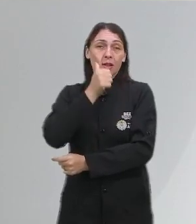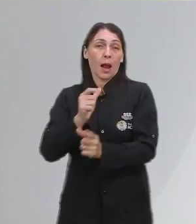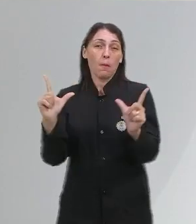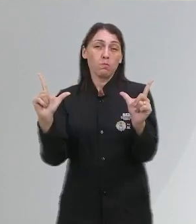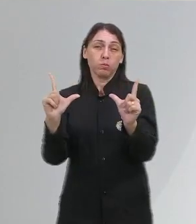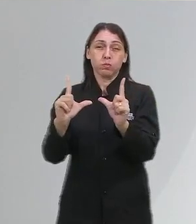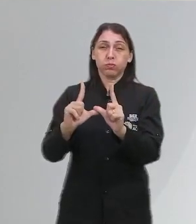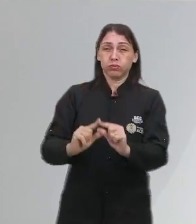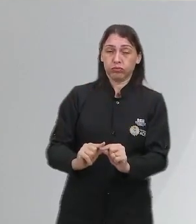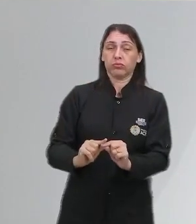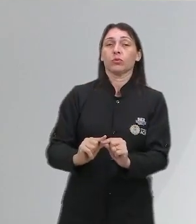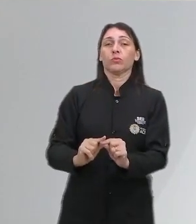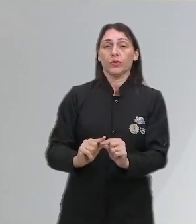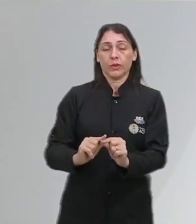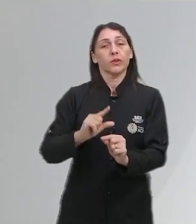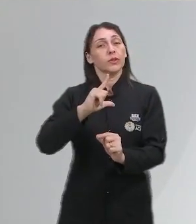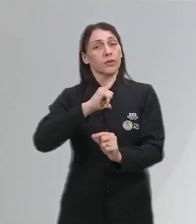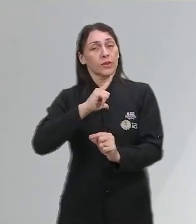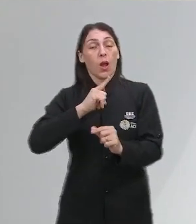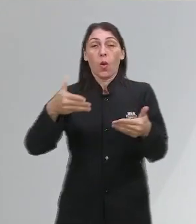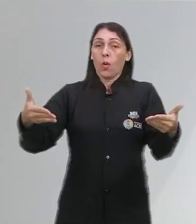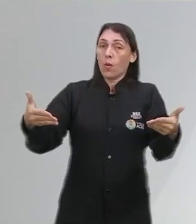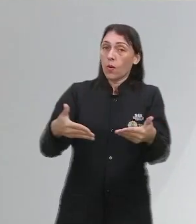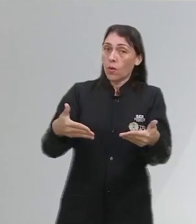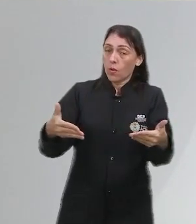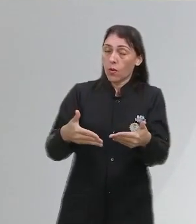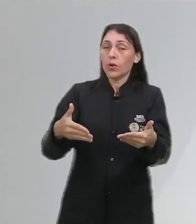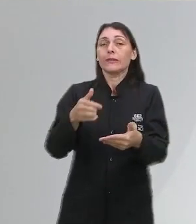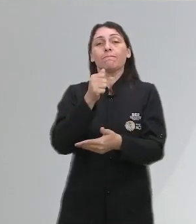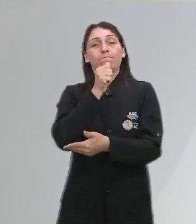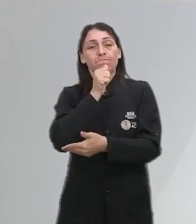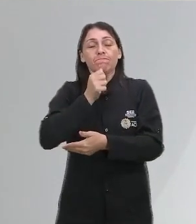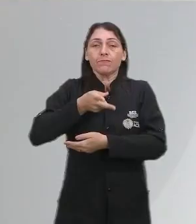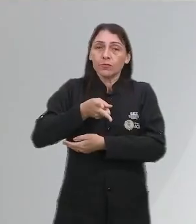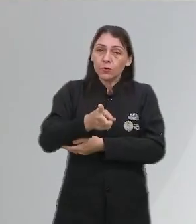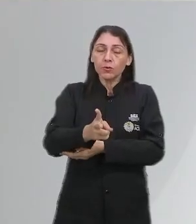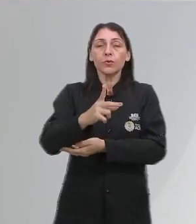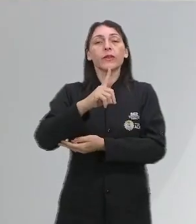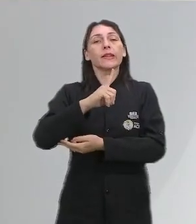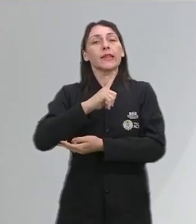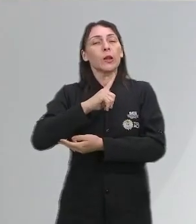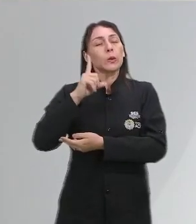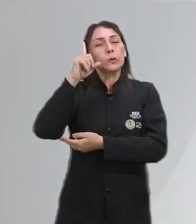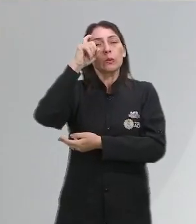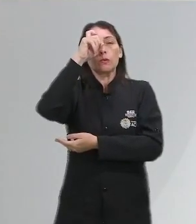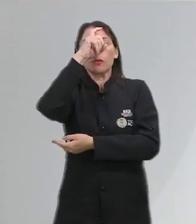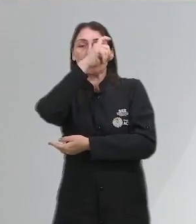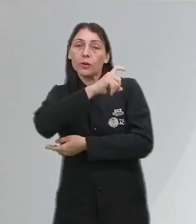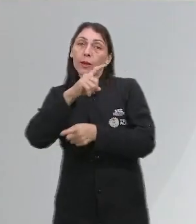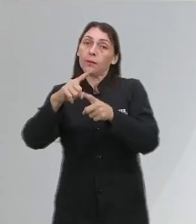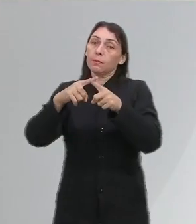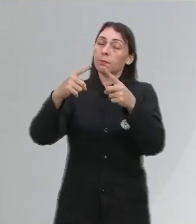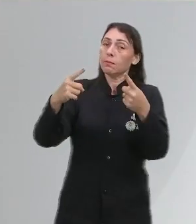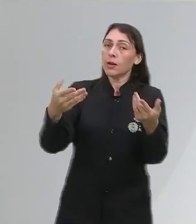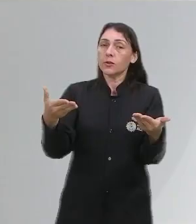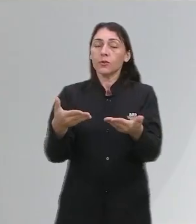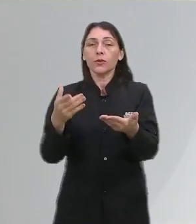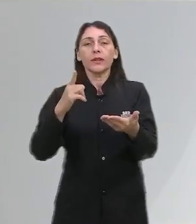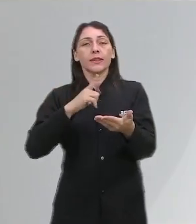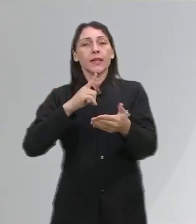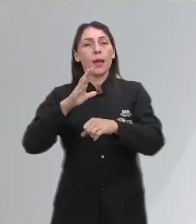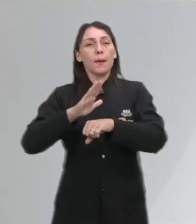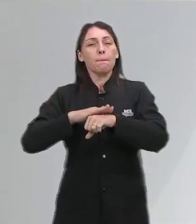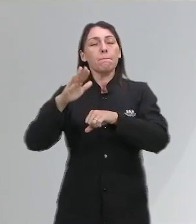era muito limitada. Atualmente, ainda continua tendo uma certa dificuldade, apesar de hoje a gente já ter um pouco